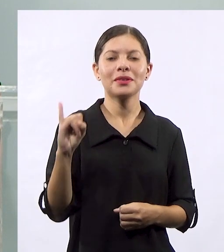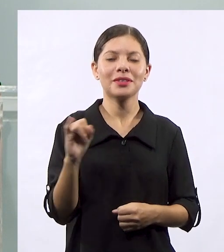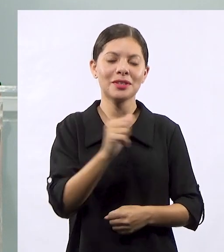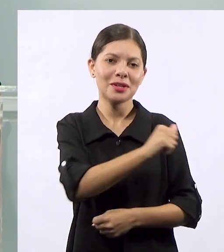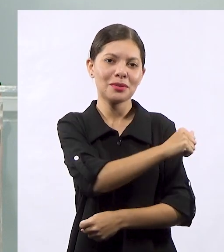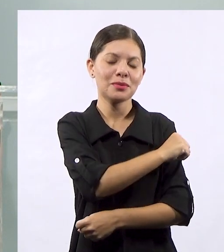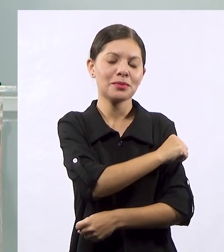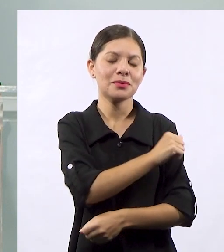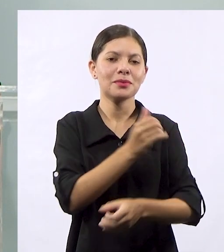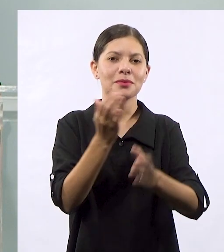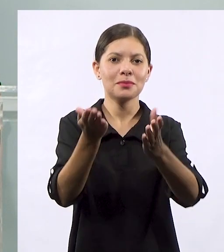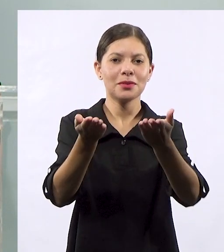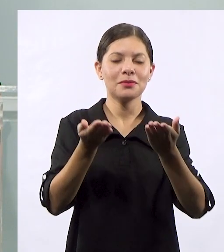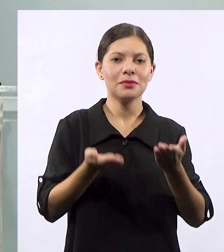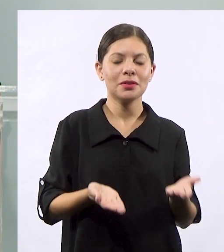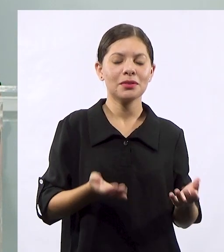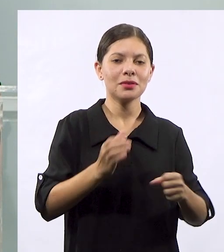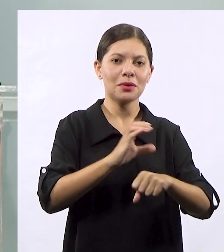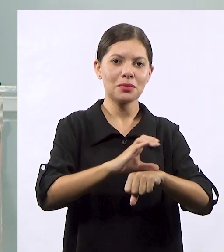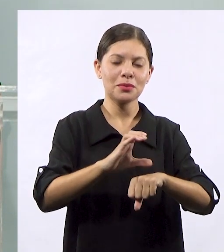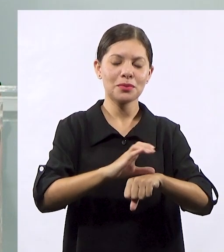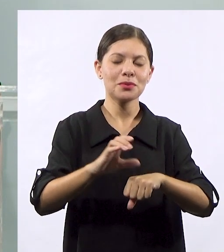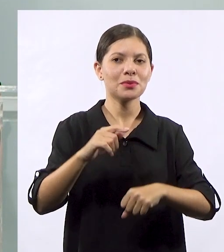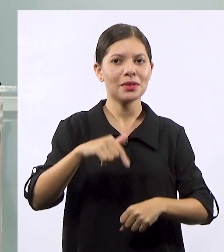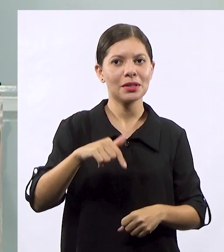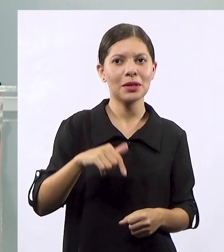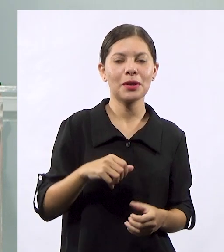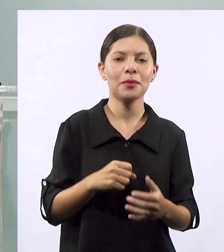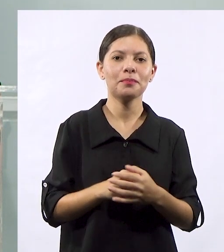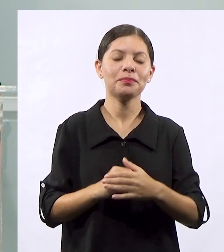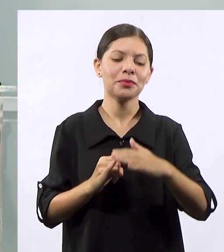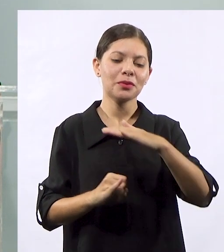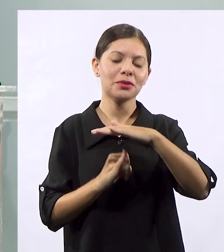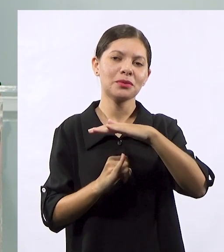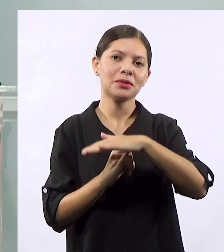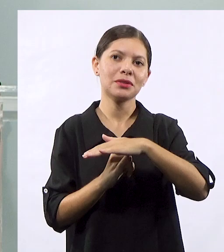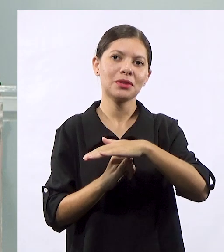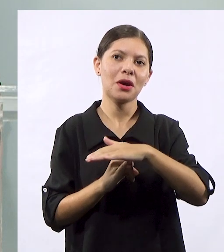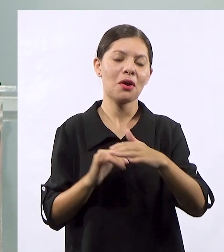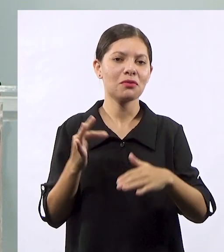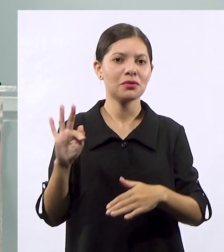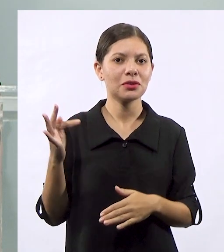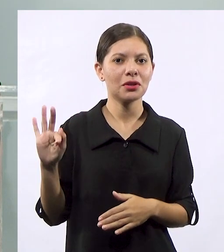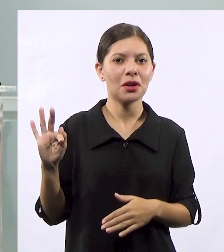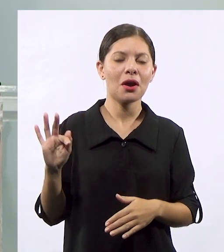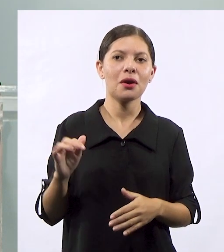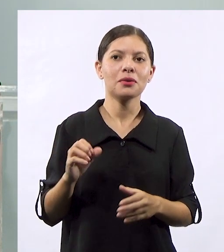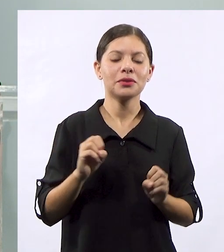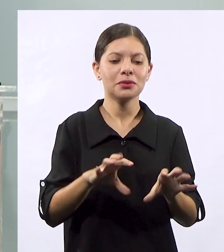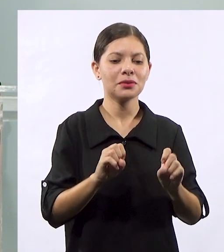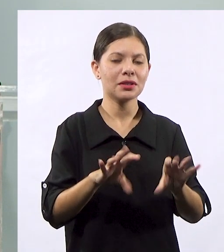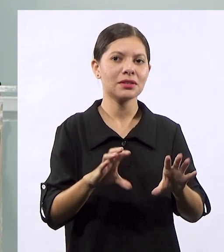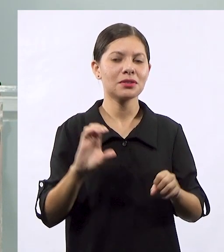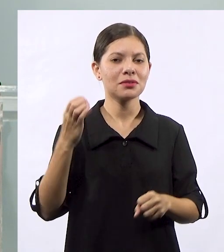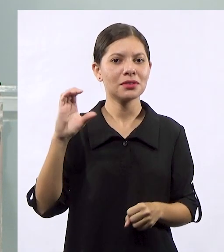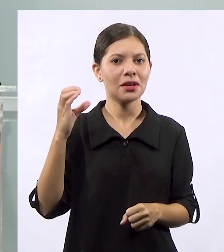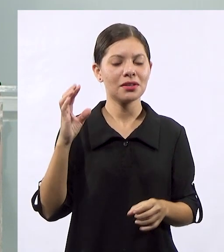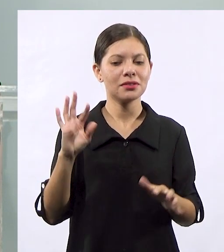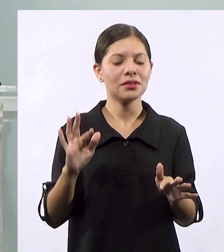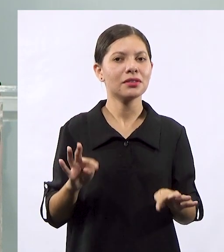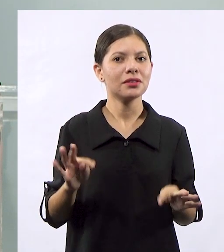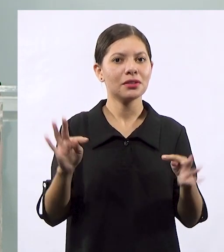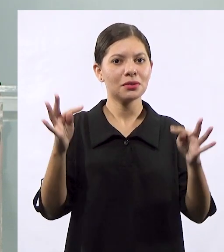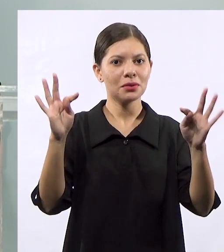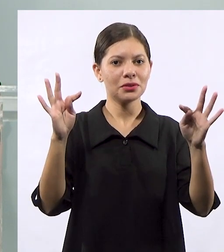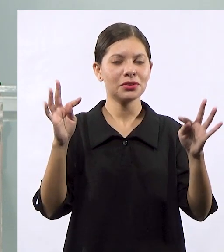Saudações, pessoas! Sejam bem-vindos aos cursos do Instituto Federal de Educação, Ciência e Tecnologia de Rondônia, o